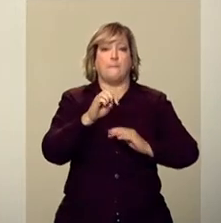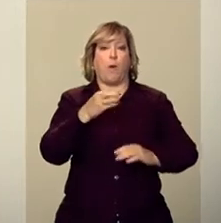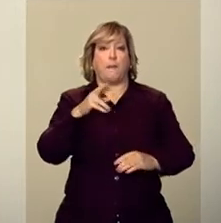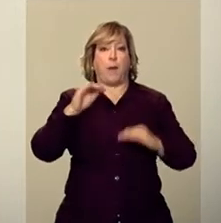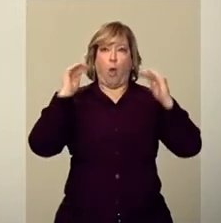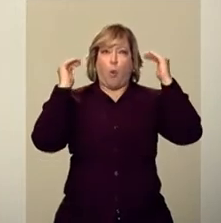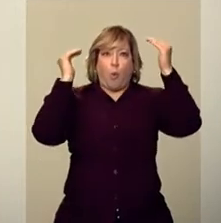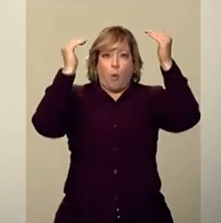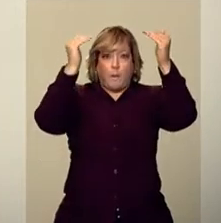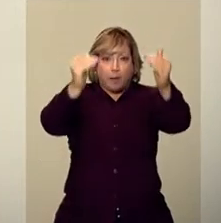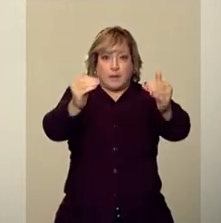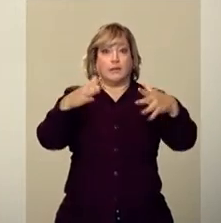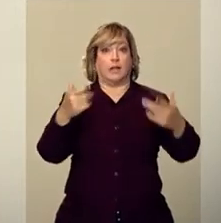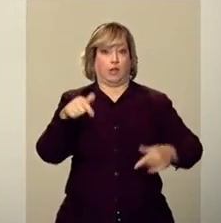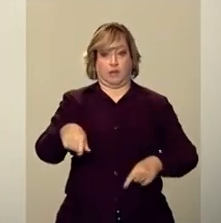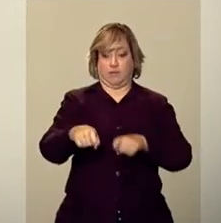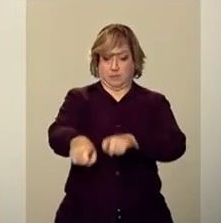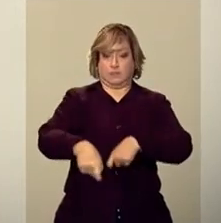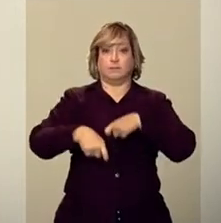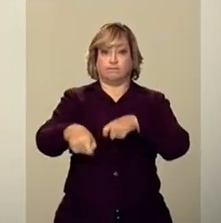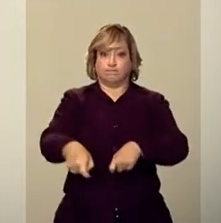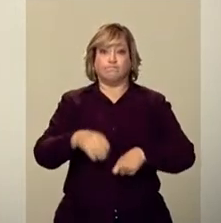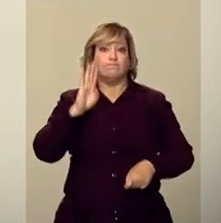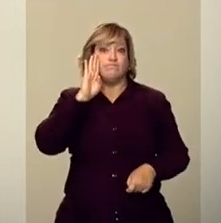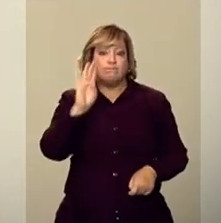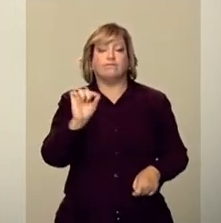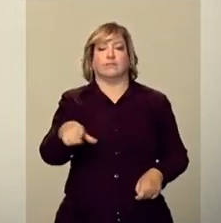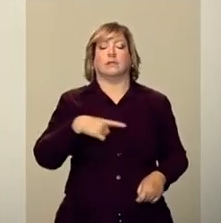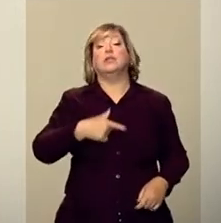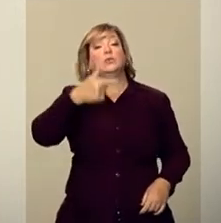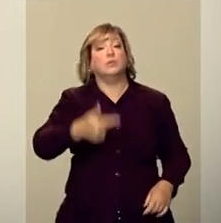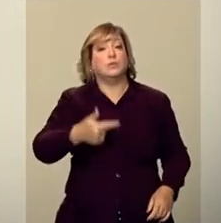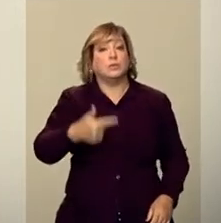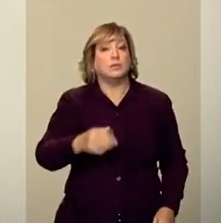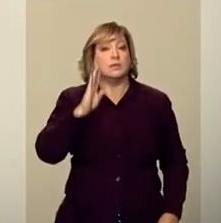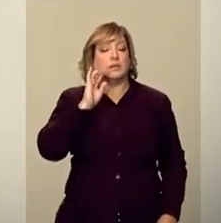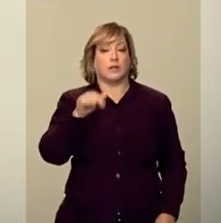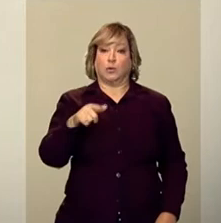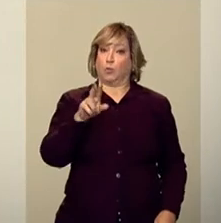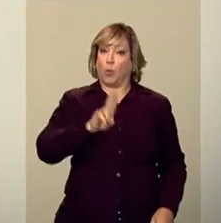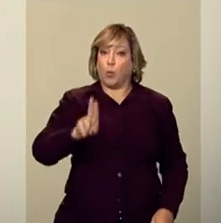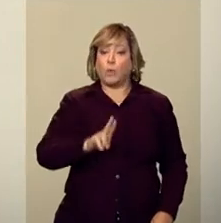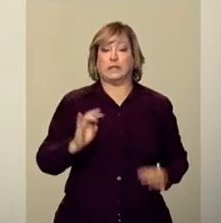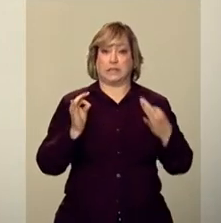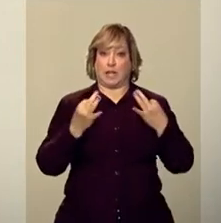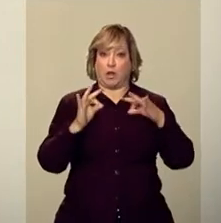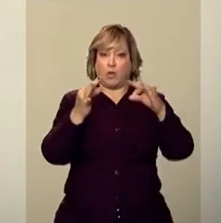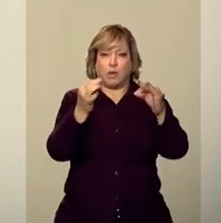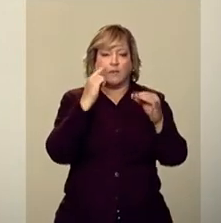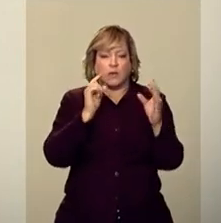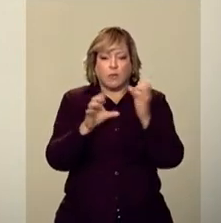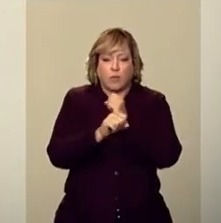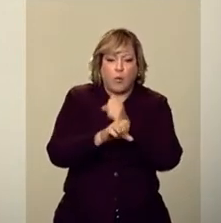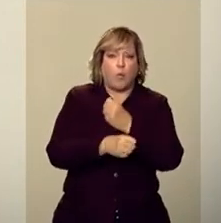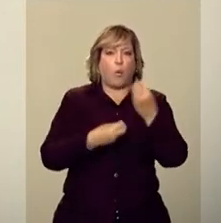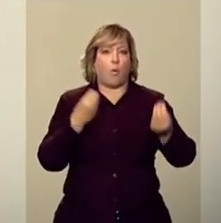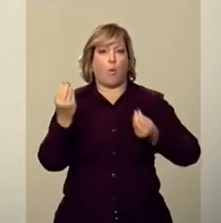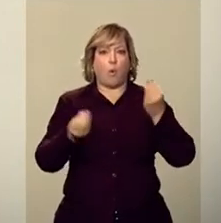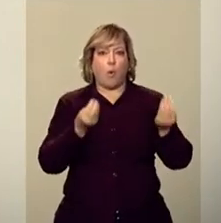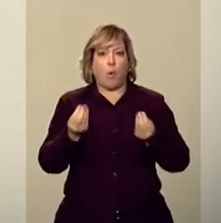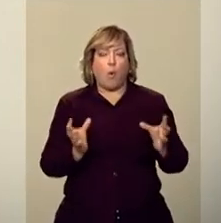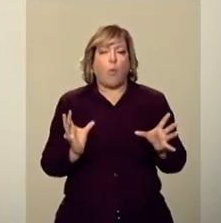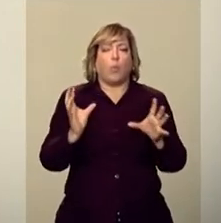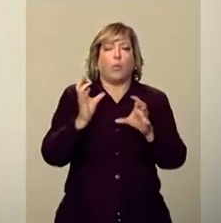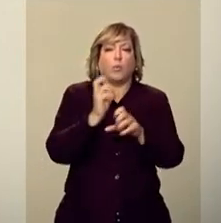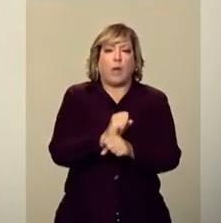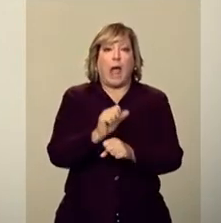vamos financiar agricultura de precisão em segundo lugar que usa tecnologia para calcular por exemplo a quantidade